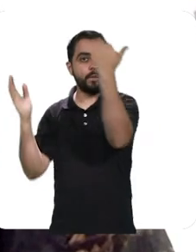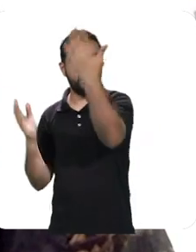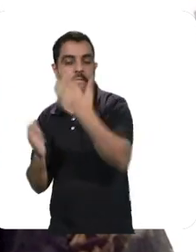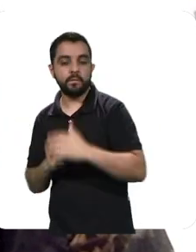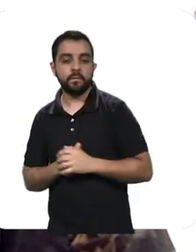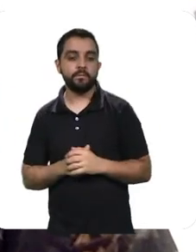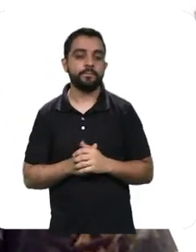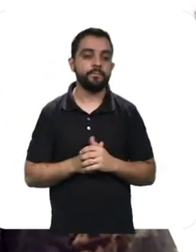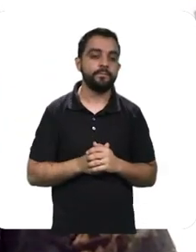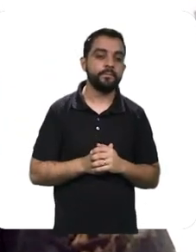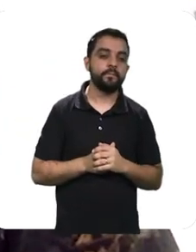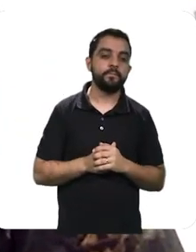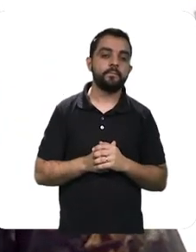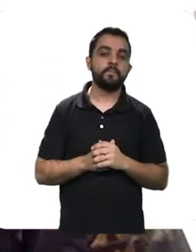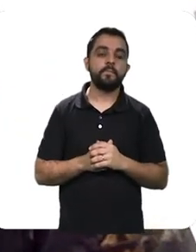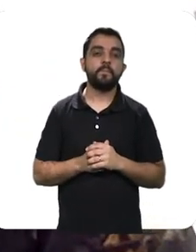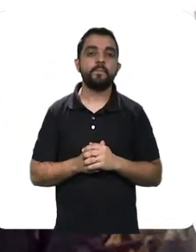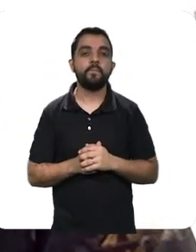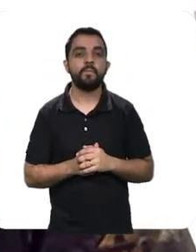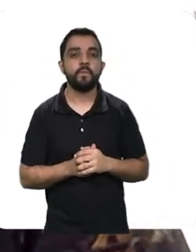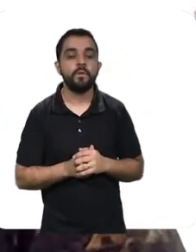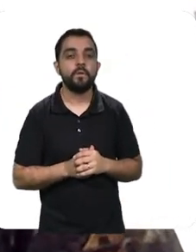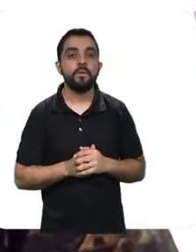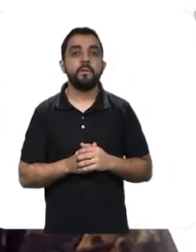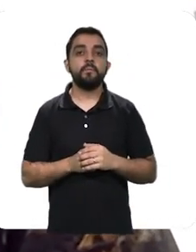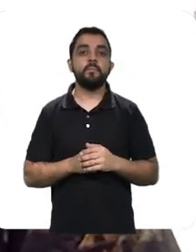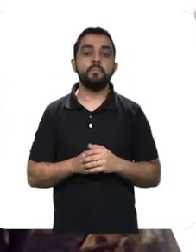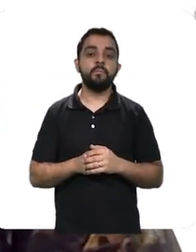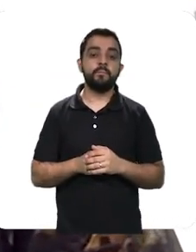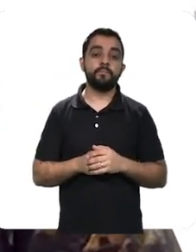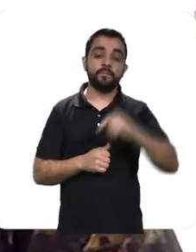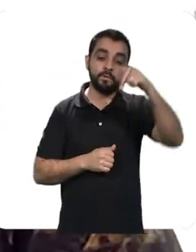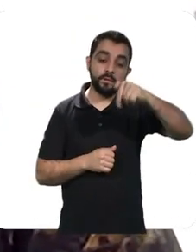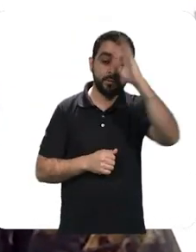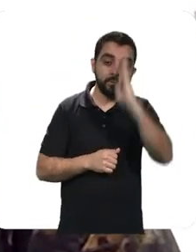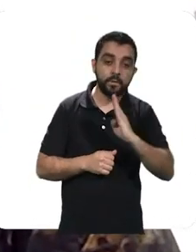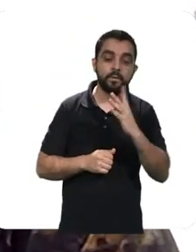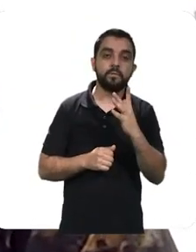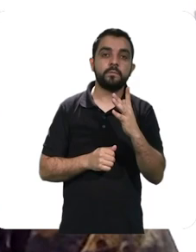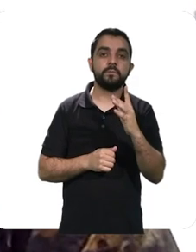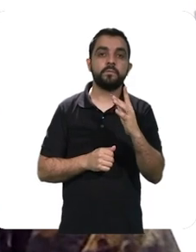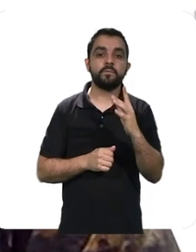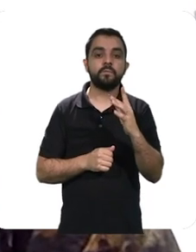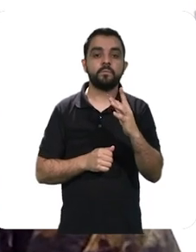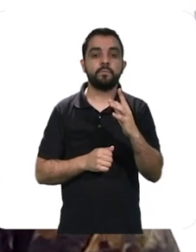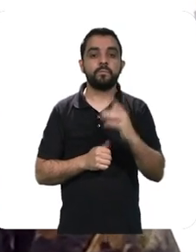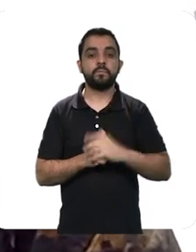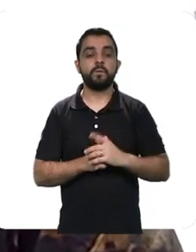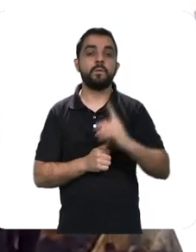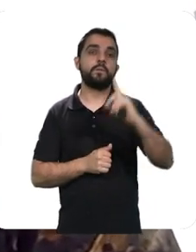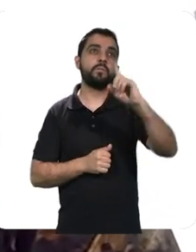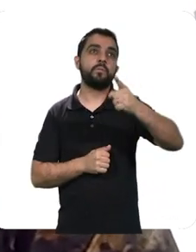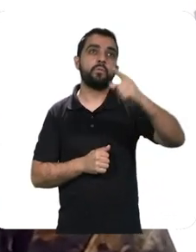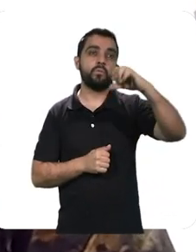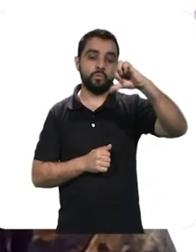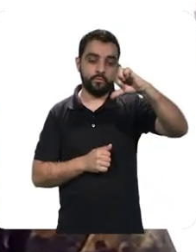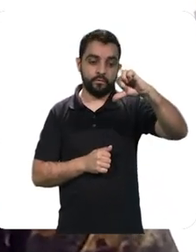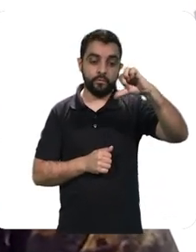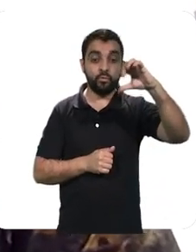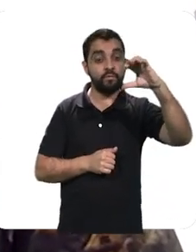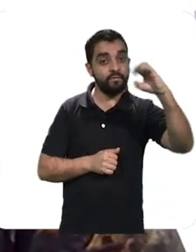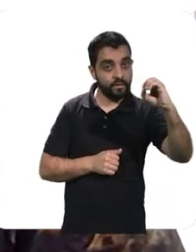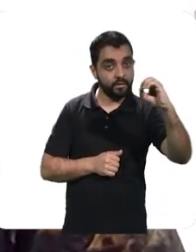de nações aqui, também tem sistemas de saúde universais, que ele é bem recente, ele é de 1990.